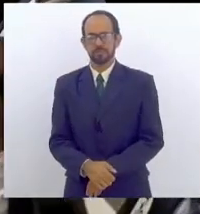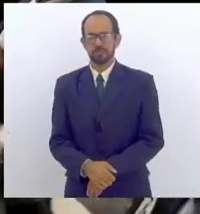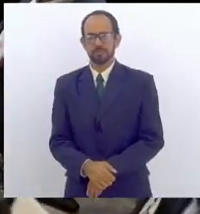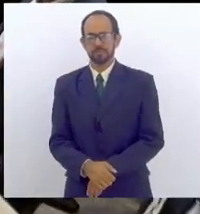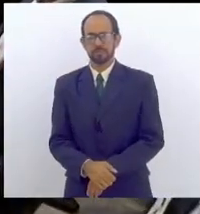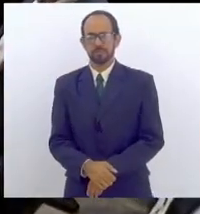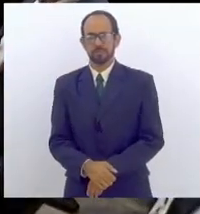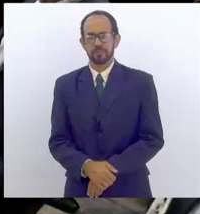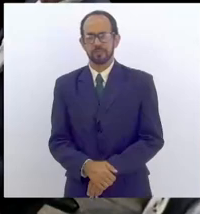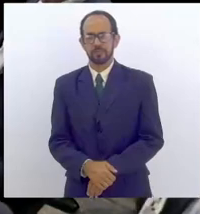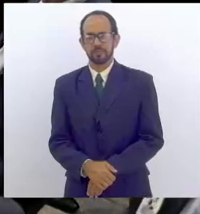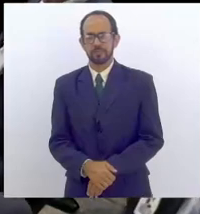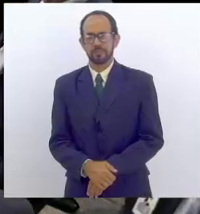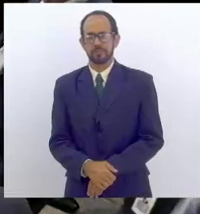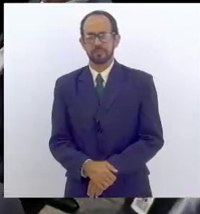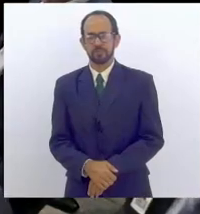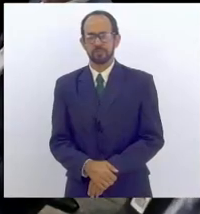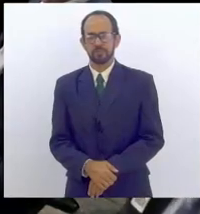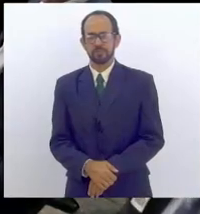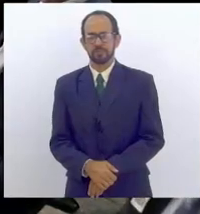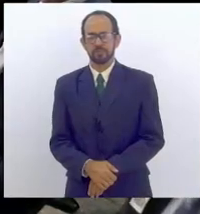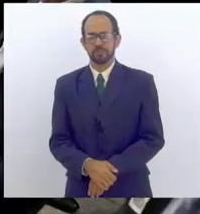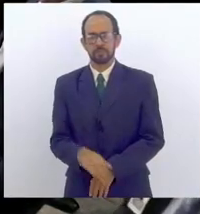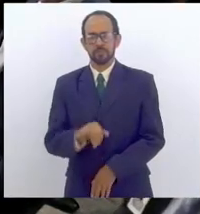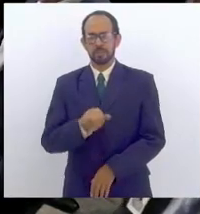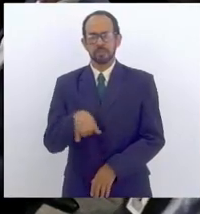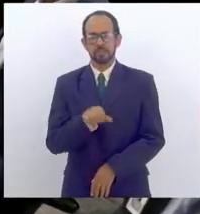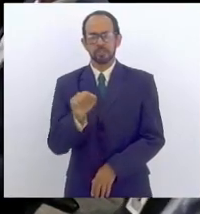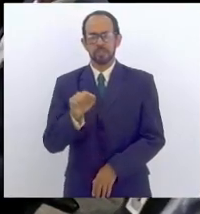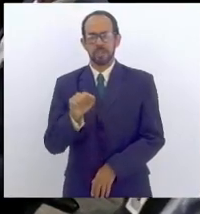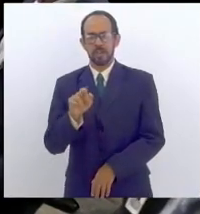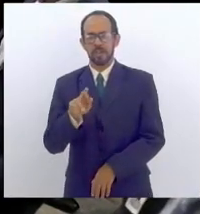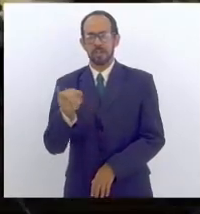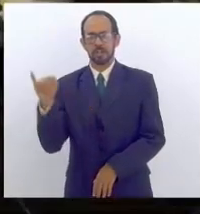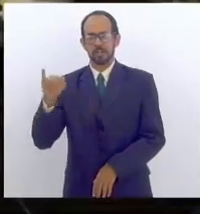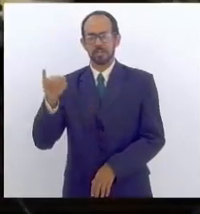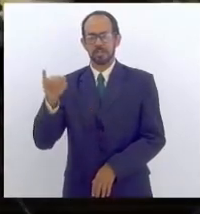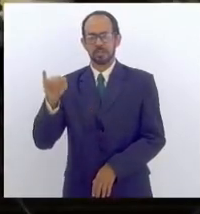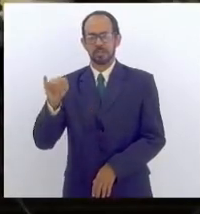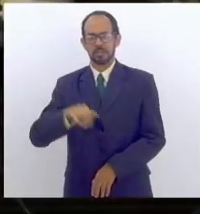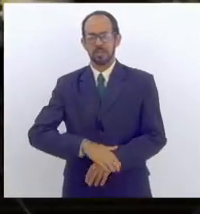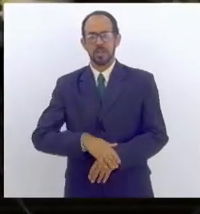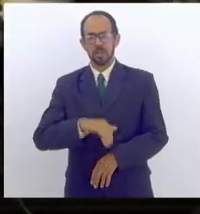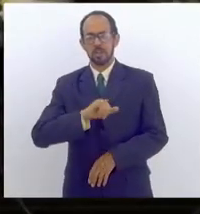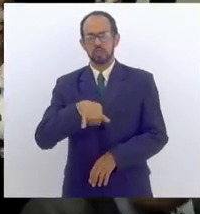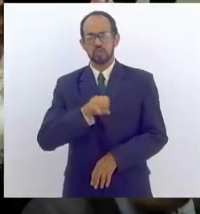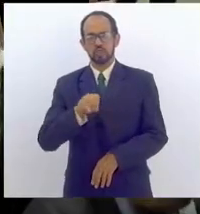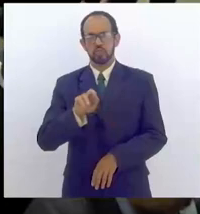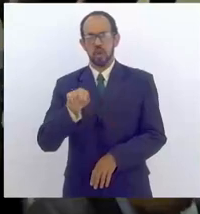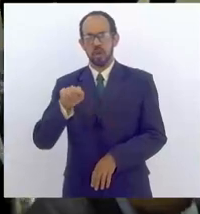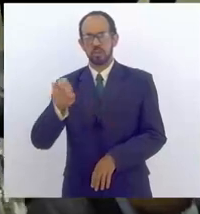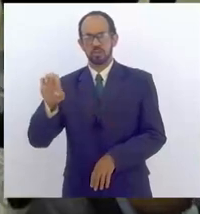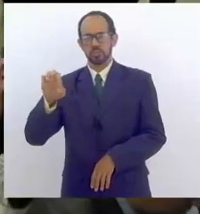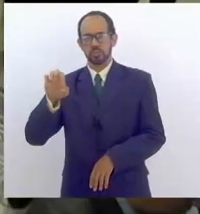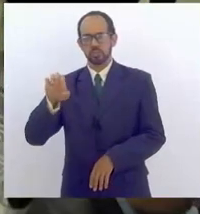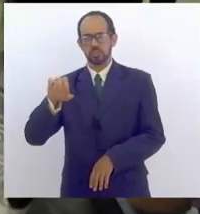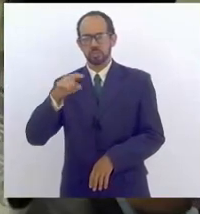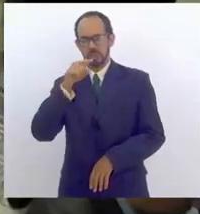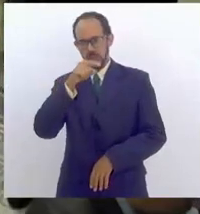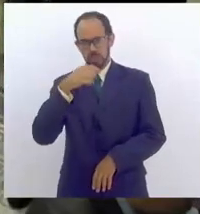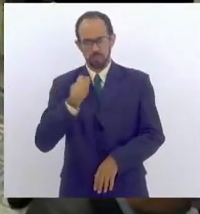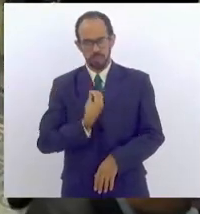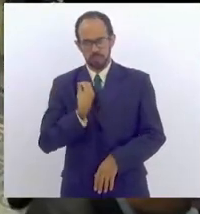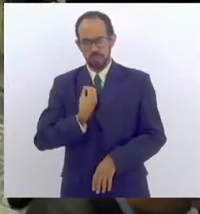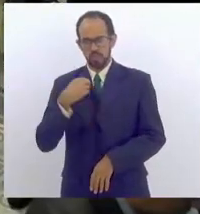Bittencourt, Jari Oliveira, está aqui, Jorge Felipe Neto. Oi, estou aqui. Presente.